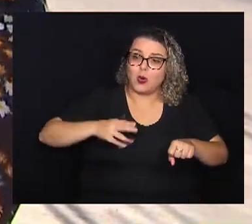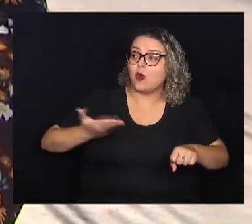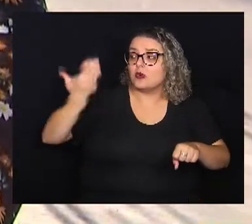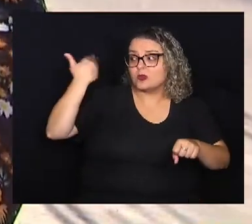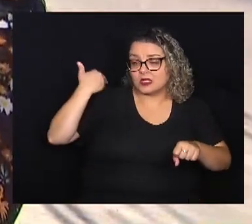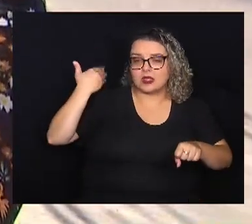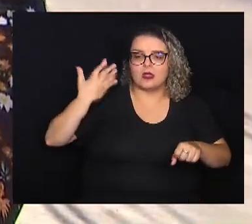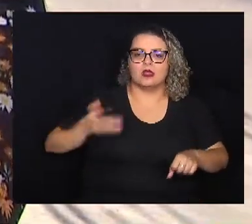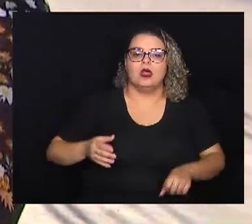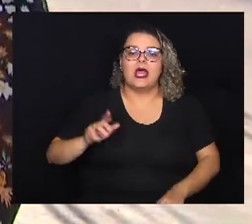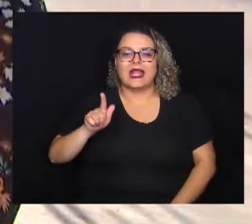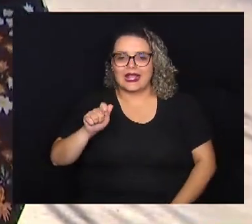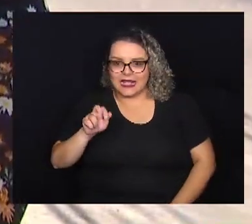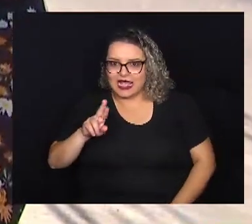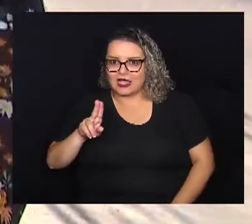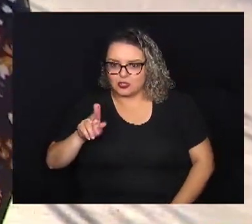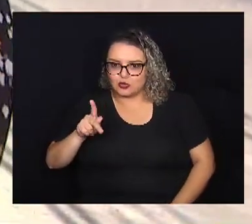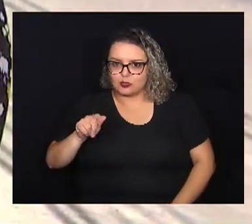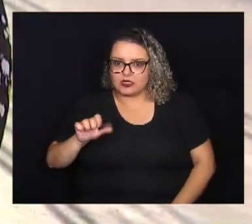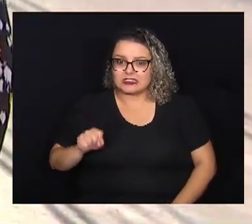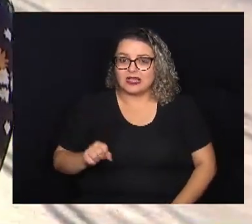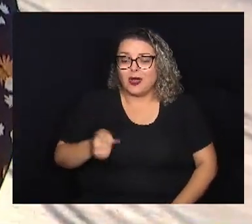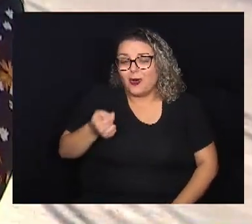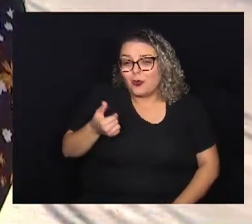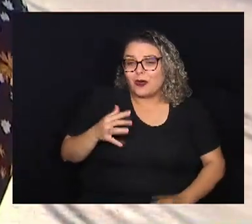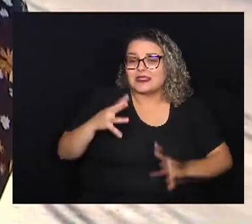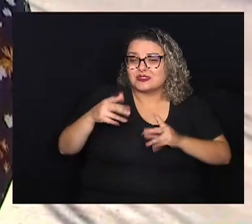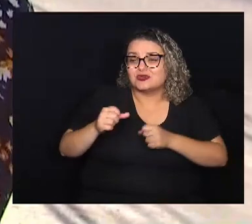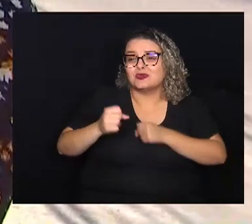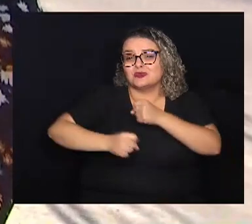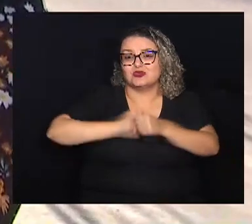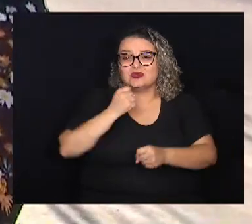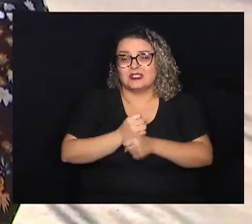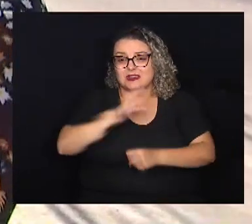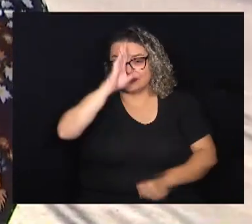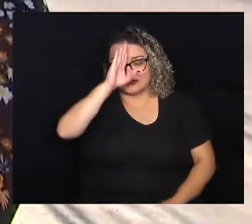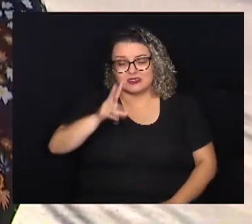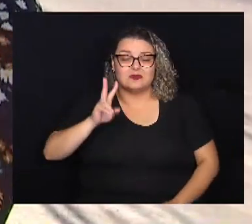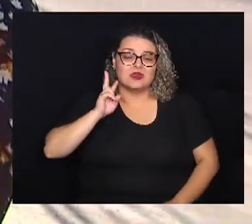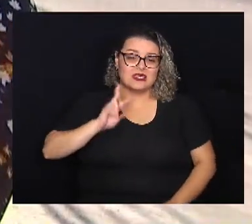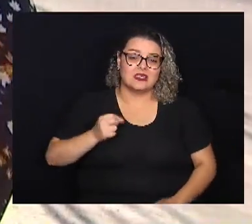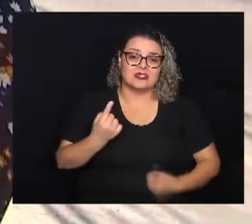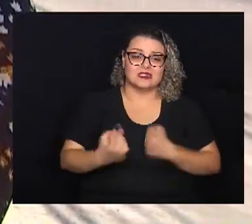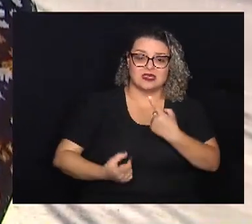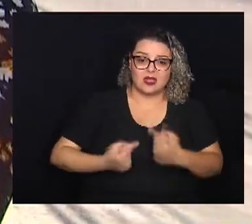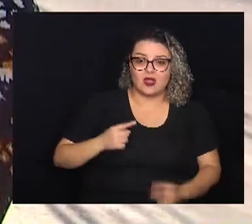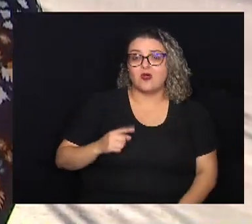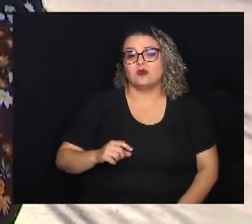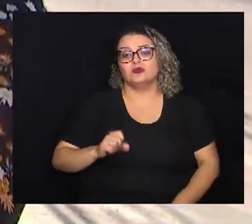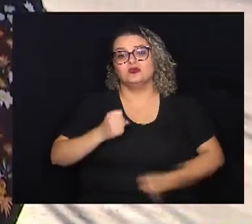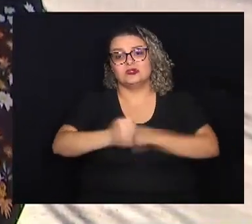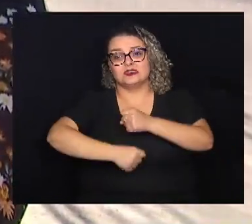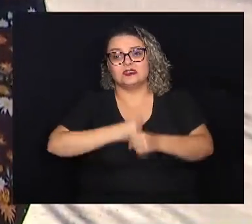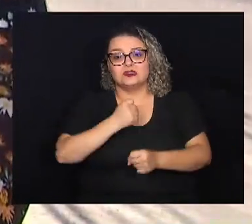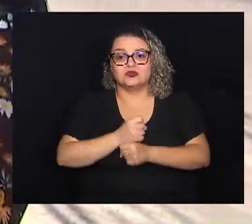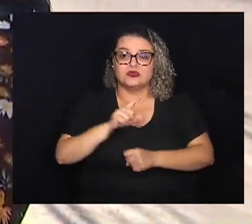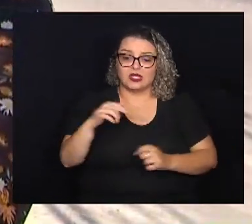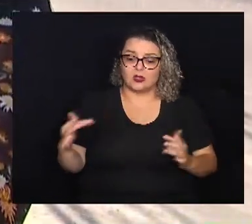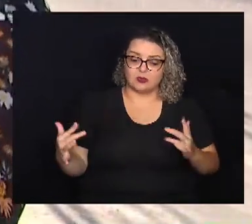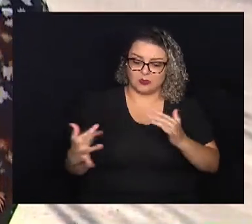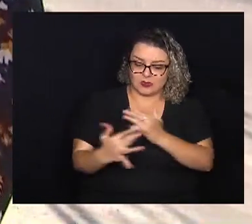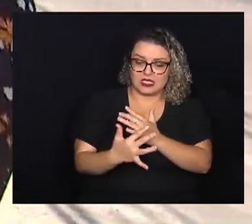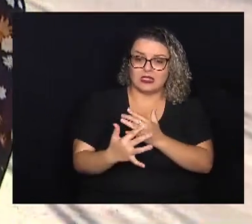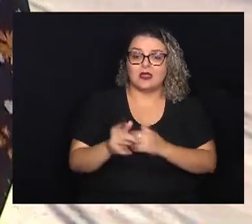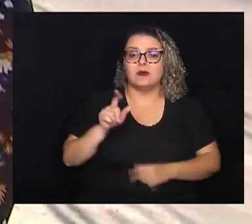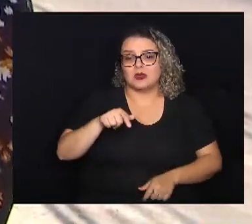ou garupas, eles são quase todos os anos as principais vítimas. Em alguns anos, também são os pedestres. Mas é um público que a gente